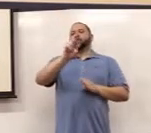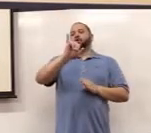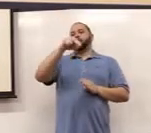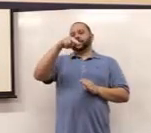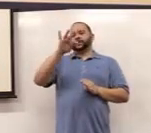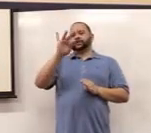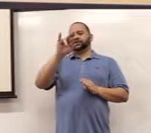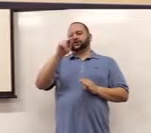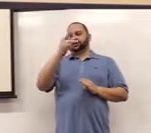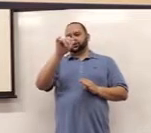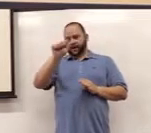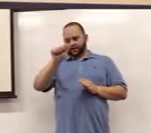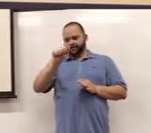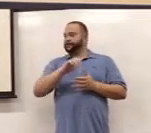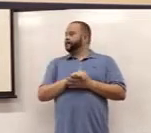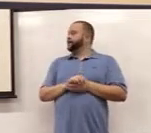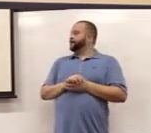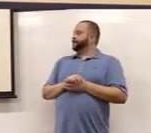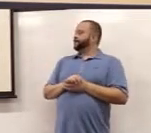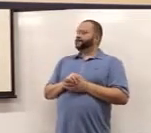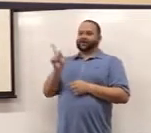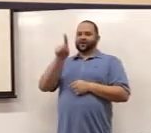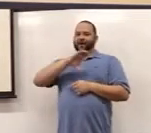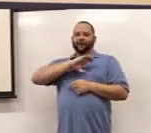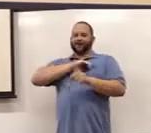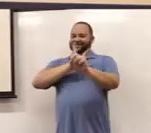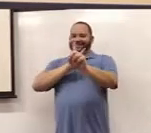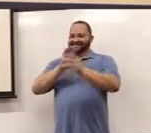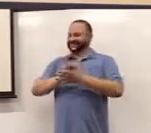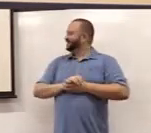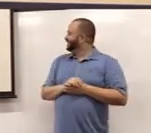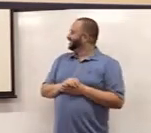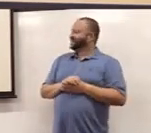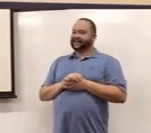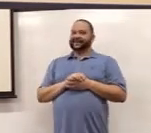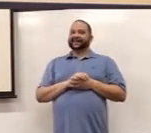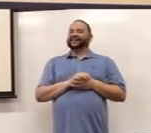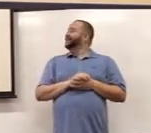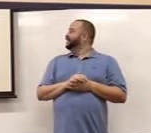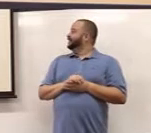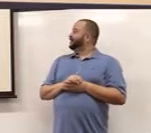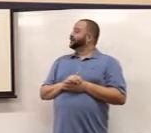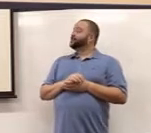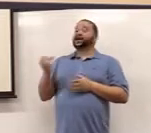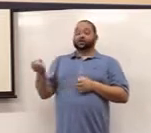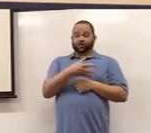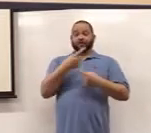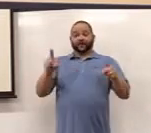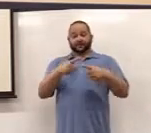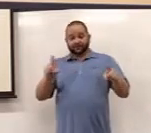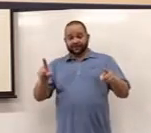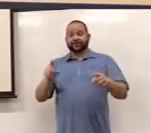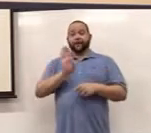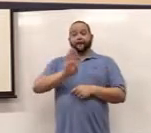teatro. De verdade, esse é o nome do teatro. As músicas que serão executadas são as mais novas obras do senhor Ludwig van Beethoven.